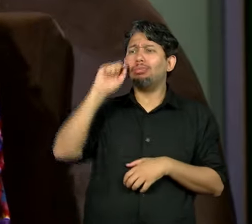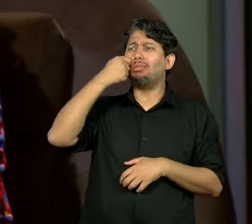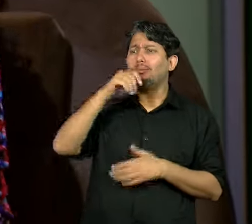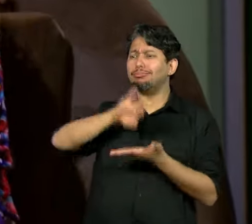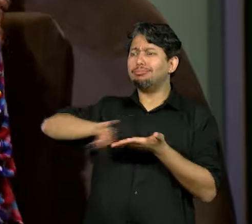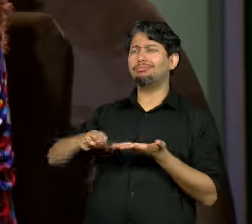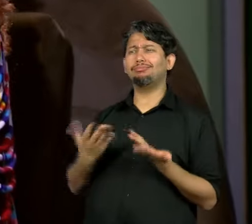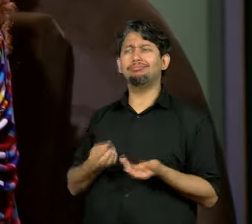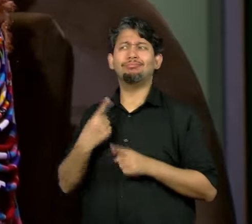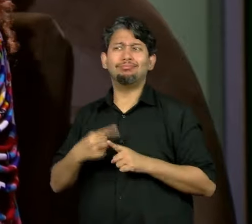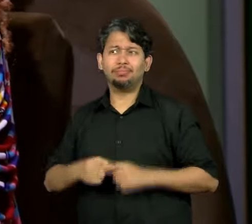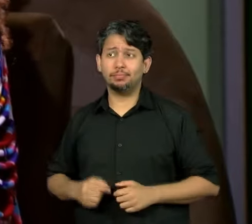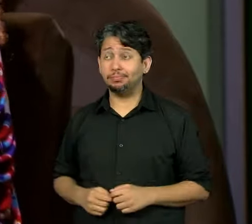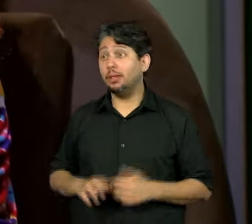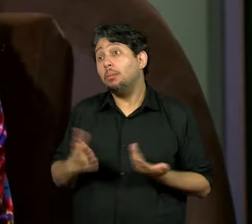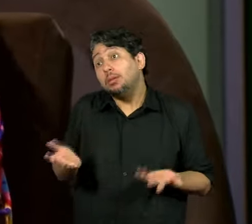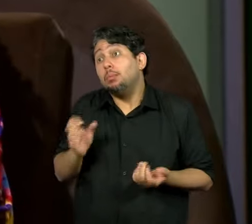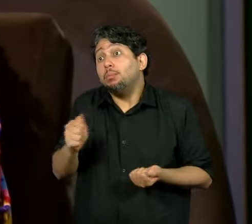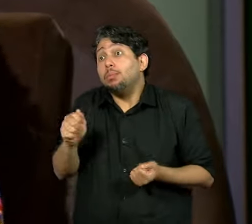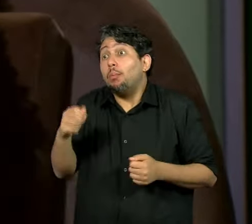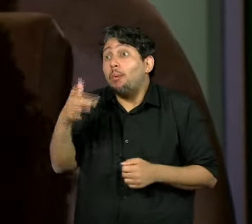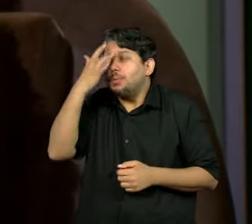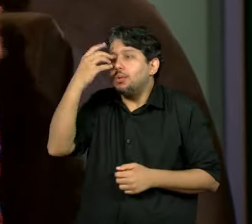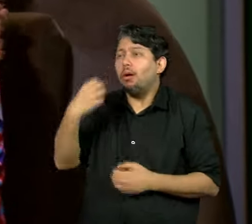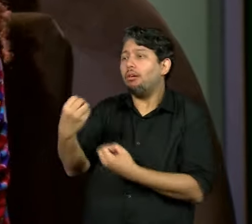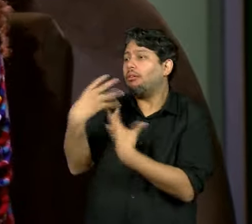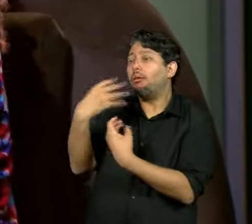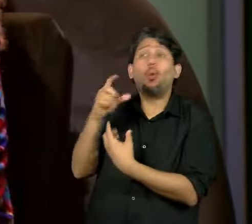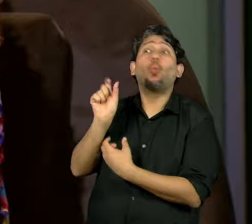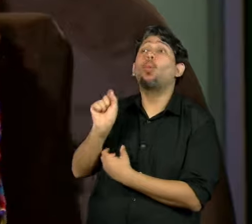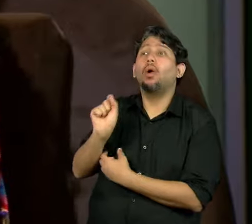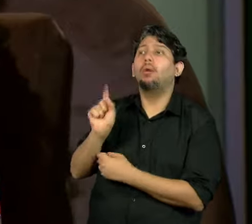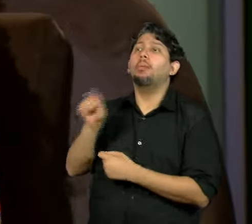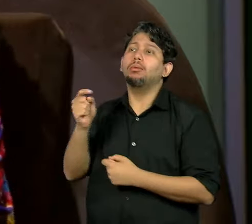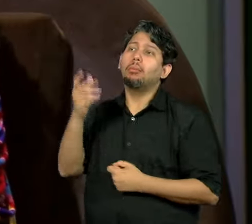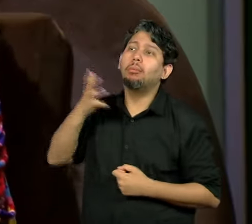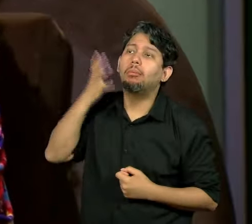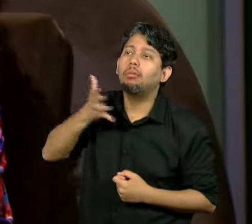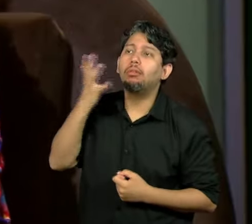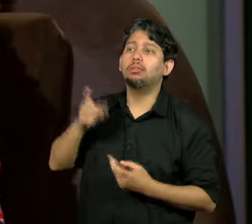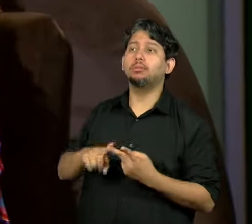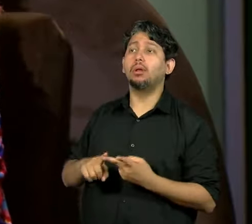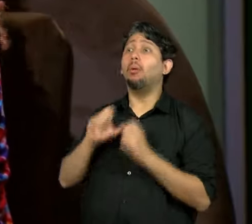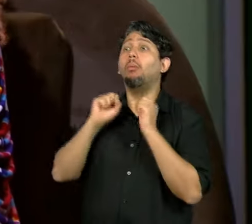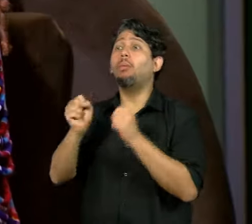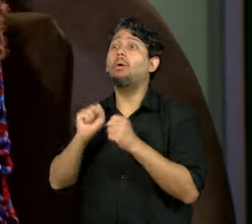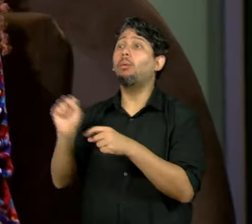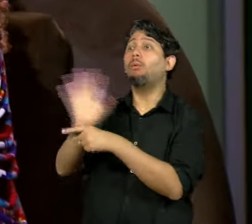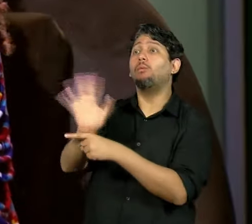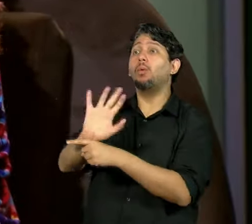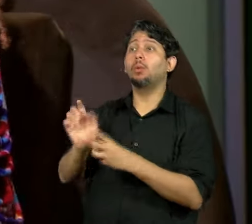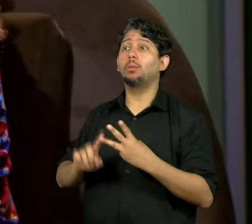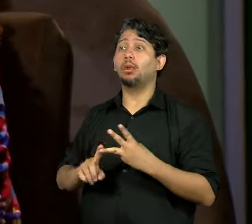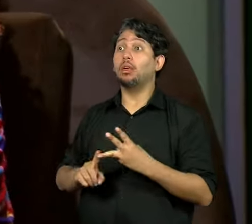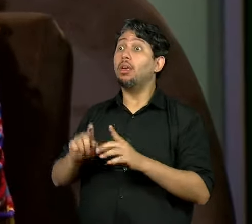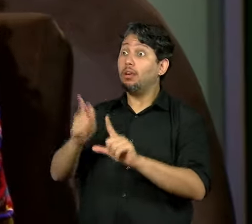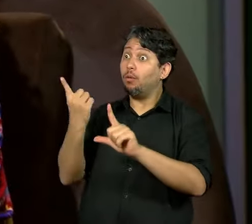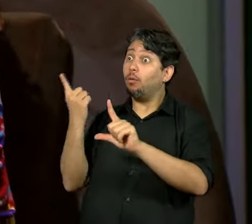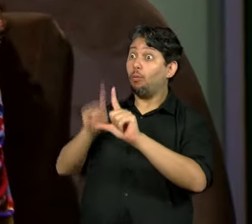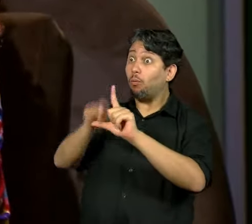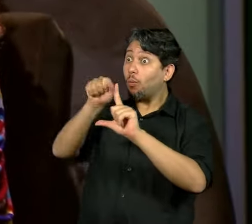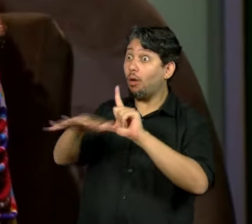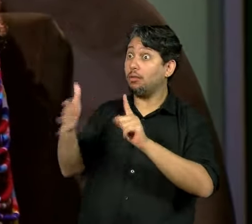diversas formas, seja participando de uma palestra, seja lendo um livro, assistindo um filme, acompanhando influencers, pessoas negras e brancas também que falam sobre